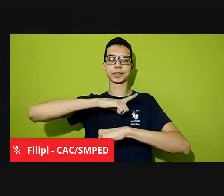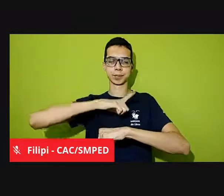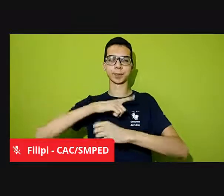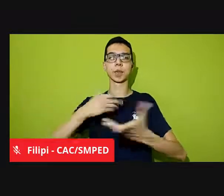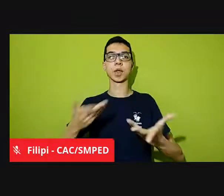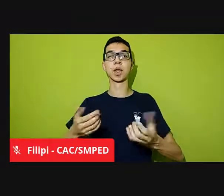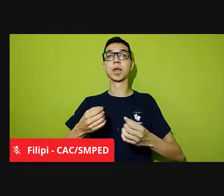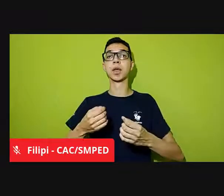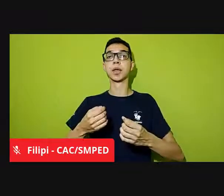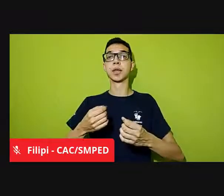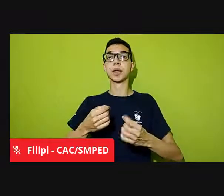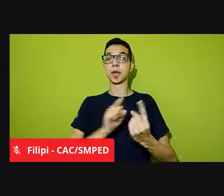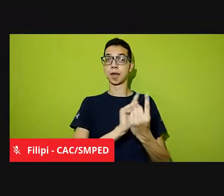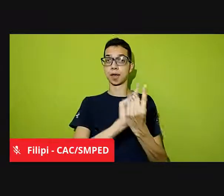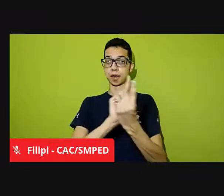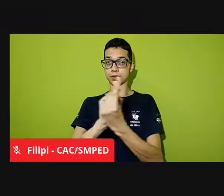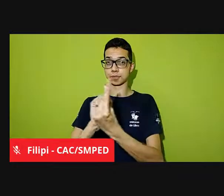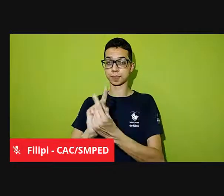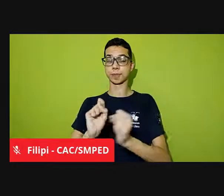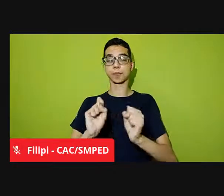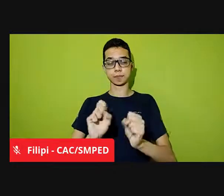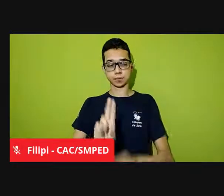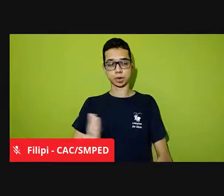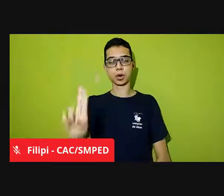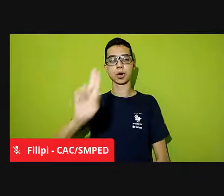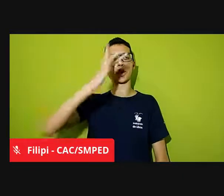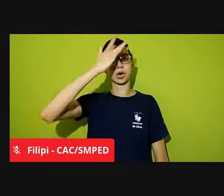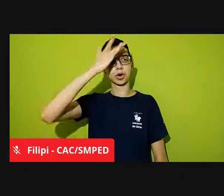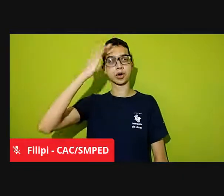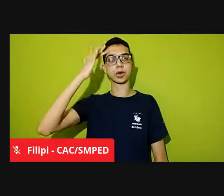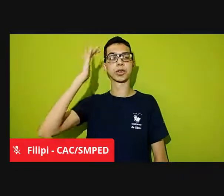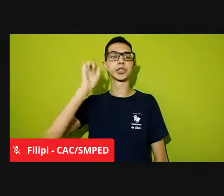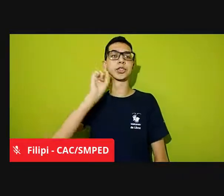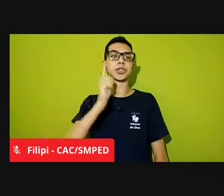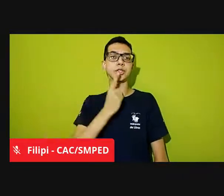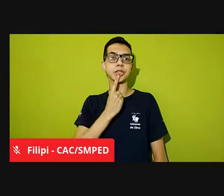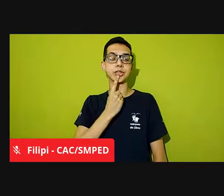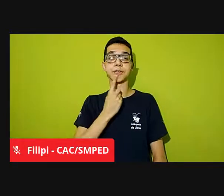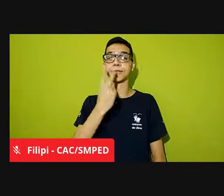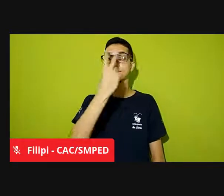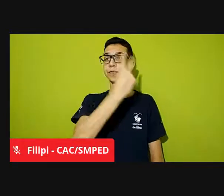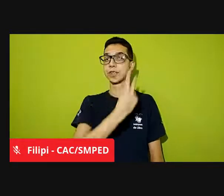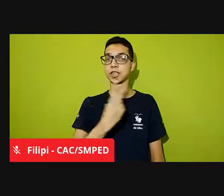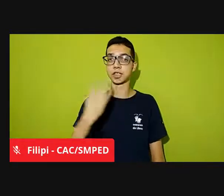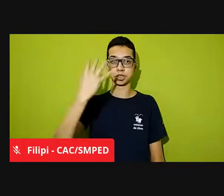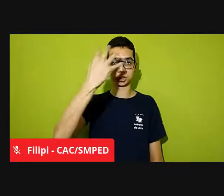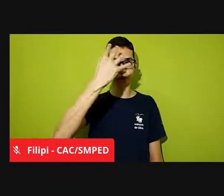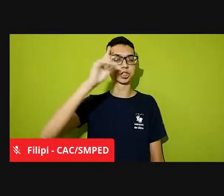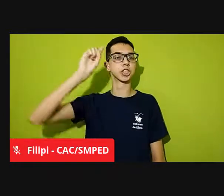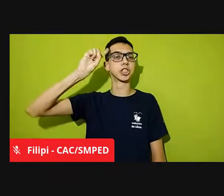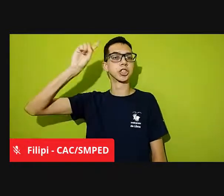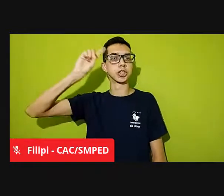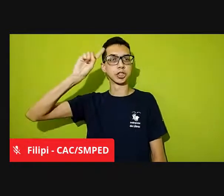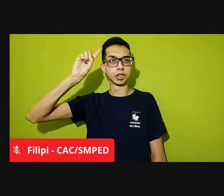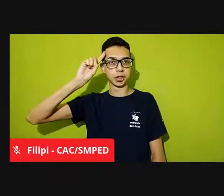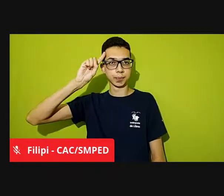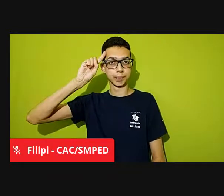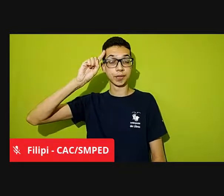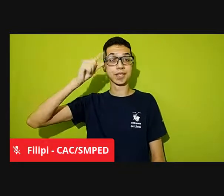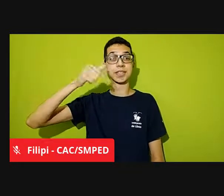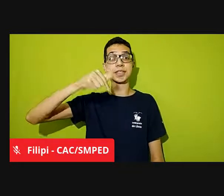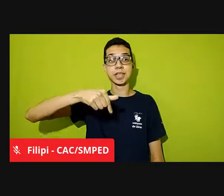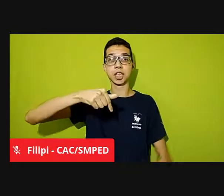serviço ele está disponível, né, para as pessoas com deficiência auditiva 24 horas por dia, 7 dias